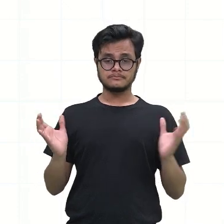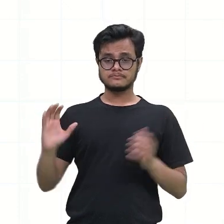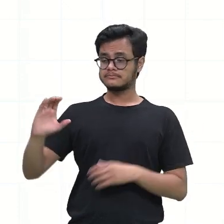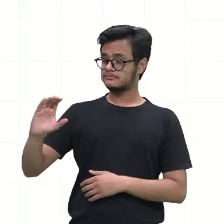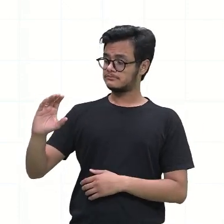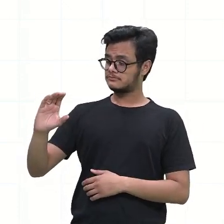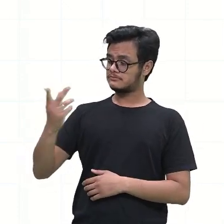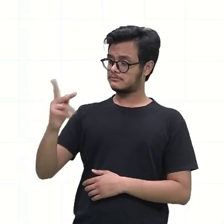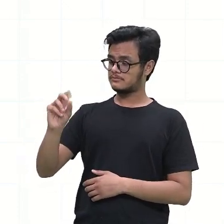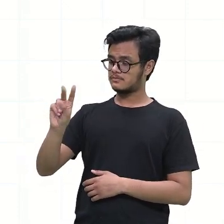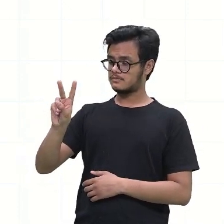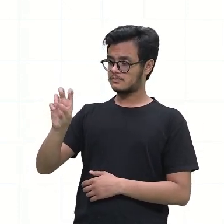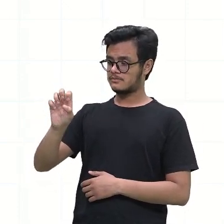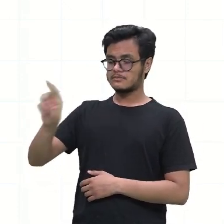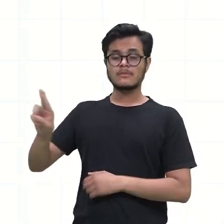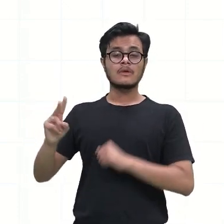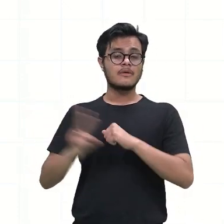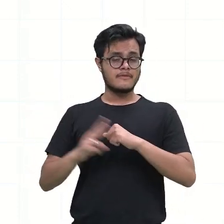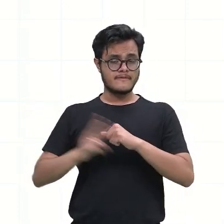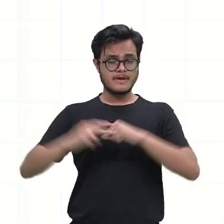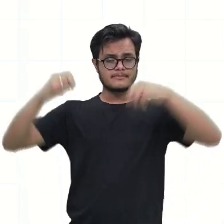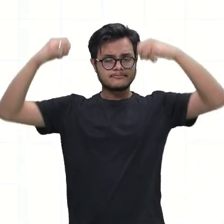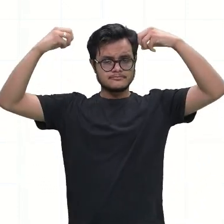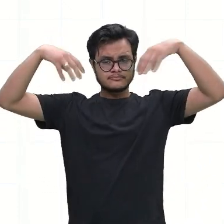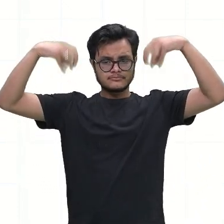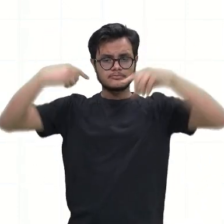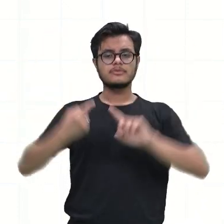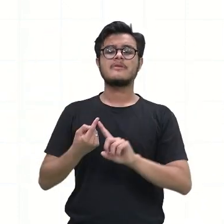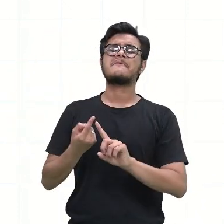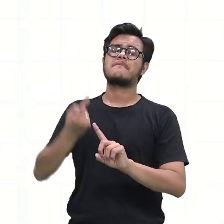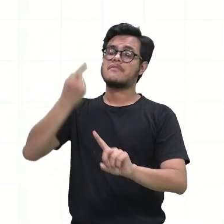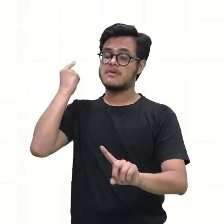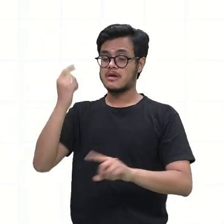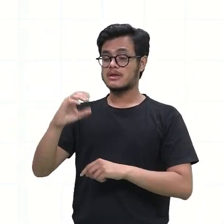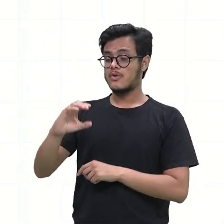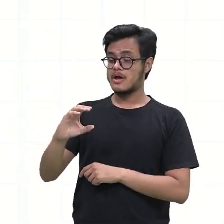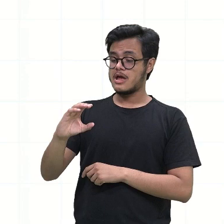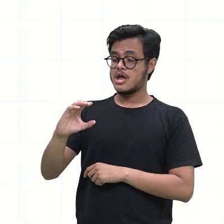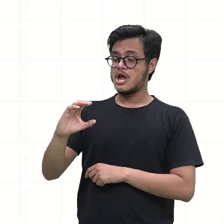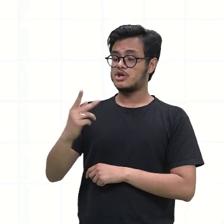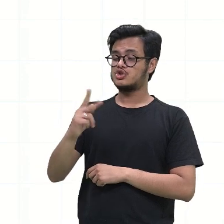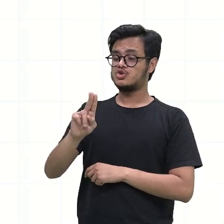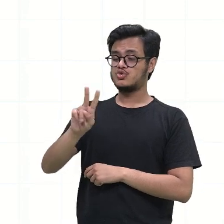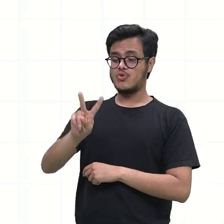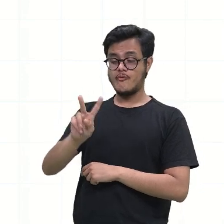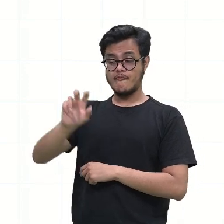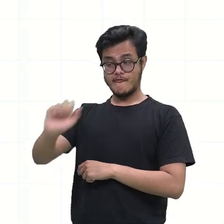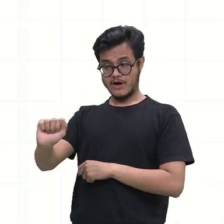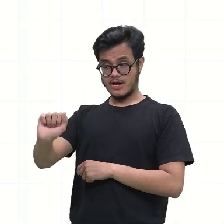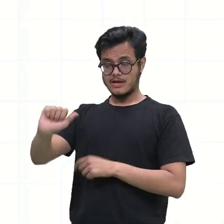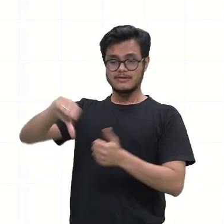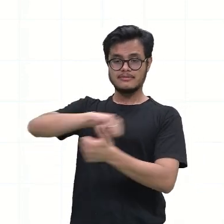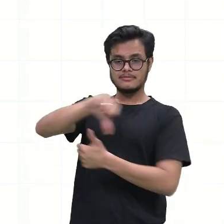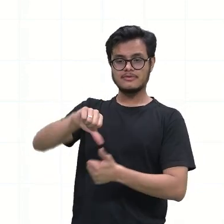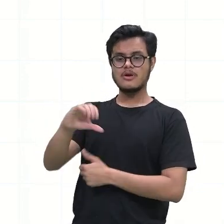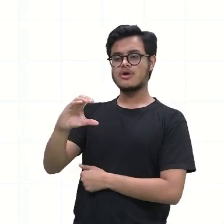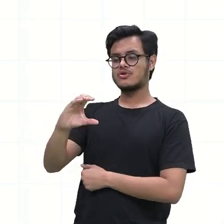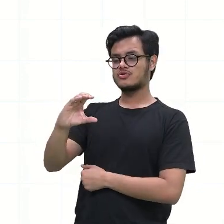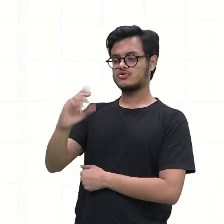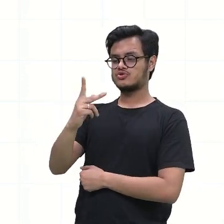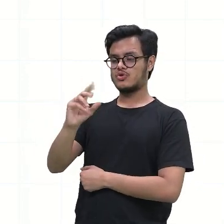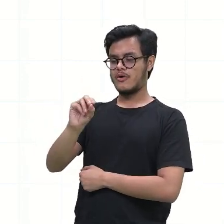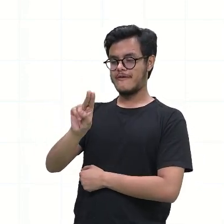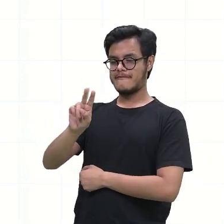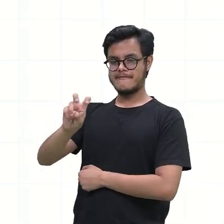verbo chover flexionou, mudou a sua forma para choveu, porque